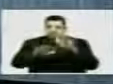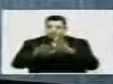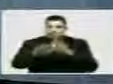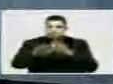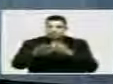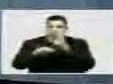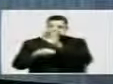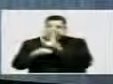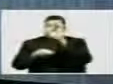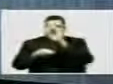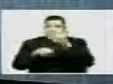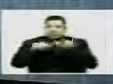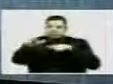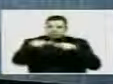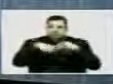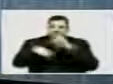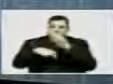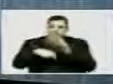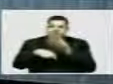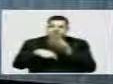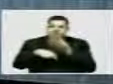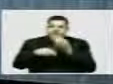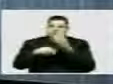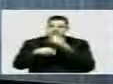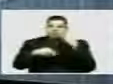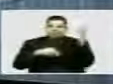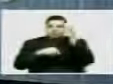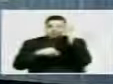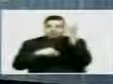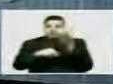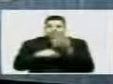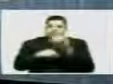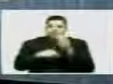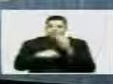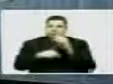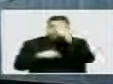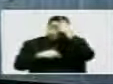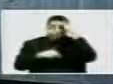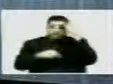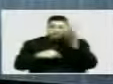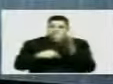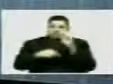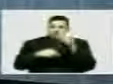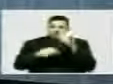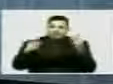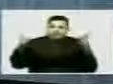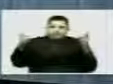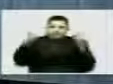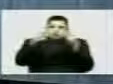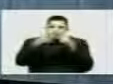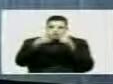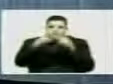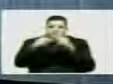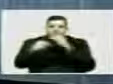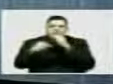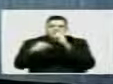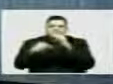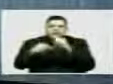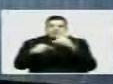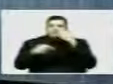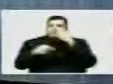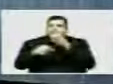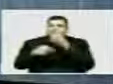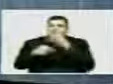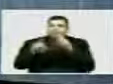dos percentuais inflacionários. Medida importante para a população, que terá redução na conta de energia e